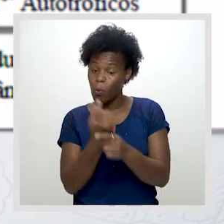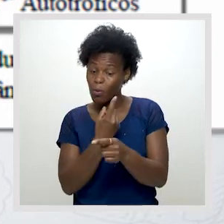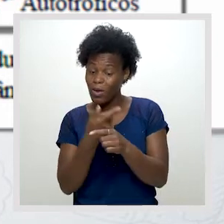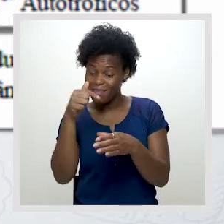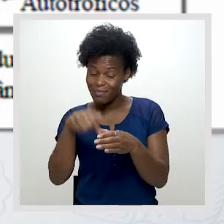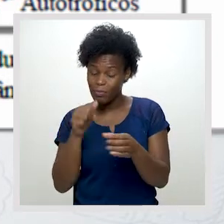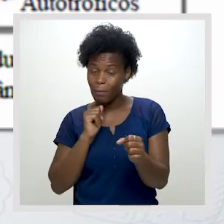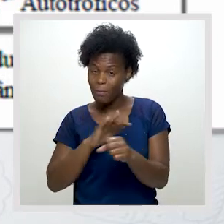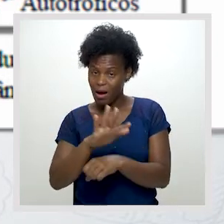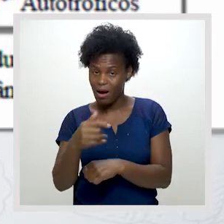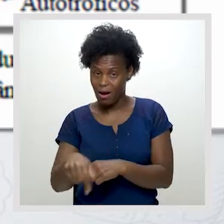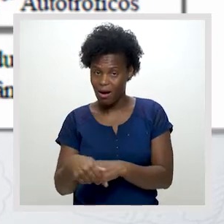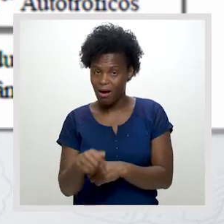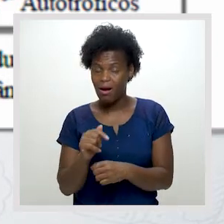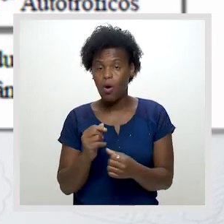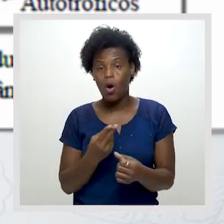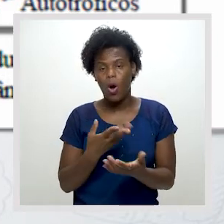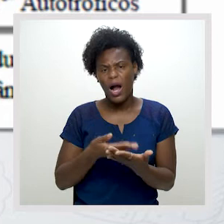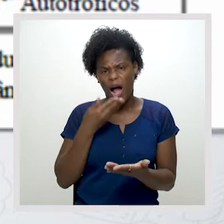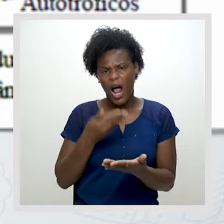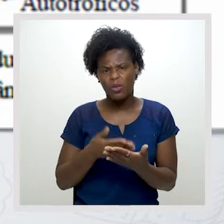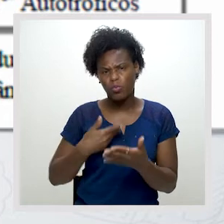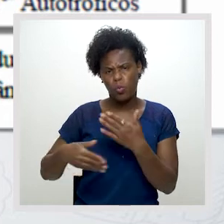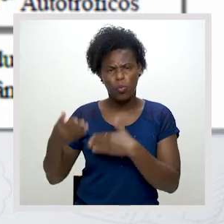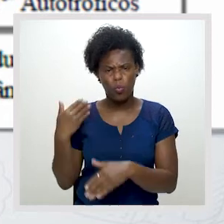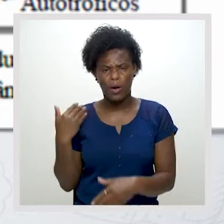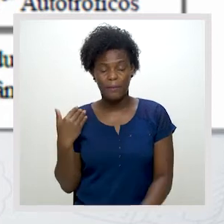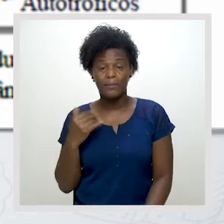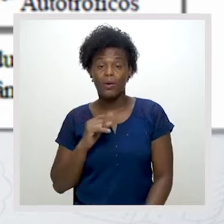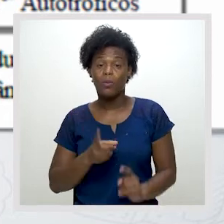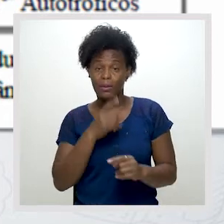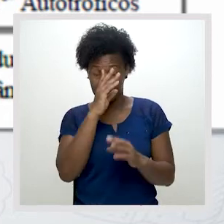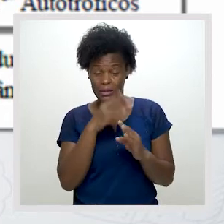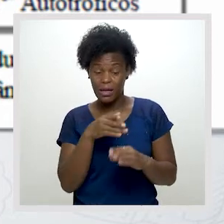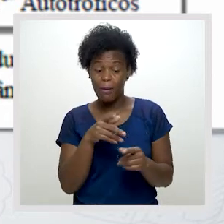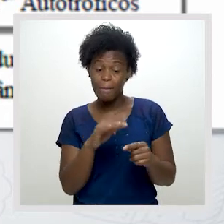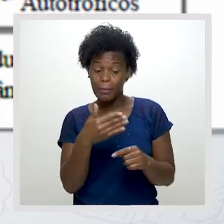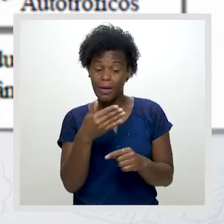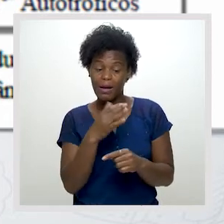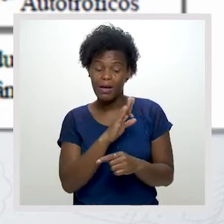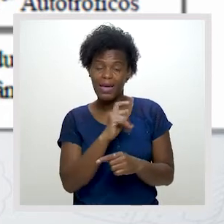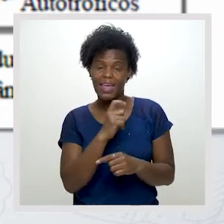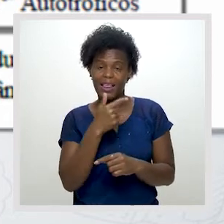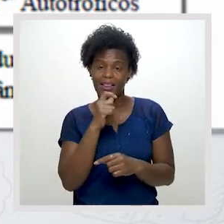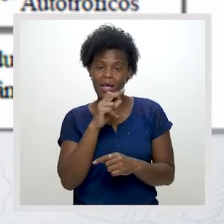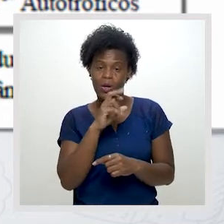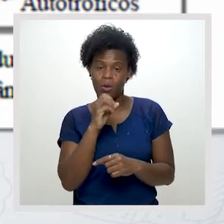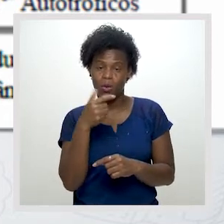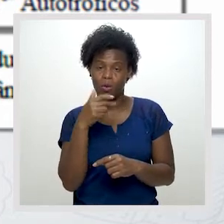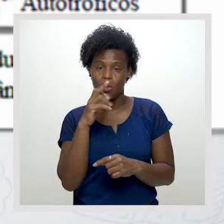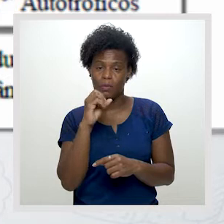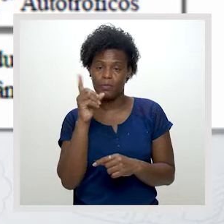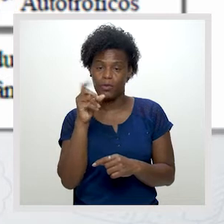oceanos, ou então do caldo primitivo. O que aconteceu com estes primeiros heterotróficos? Foram